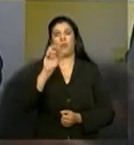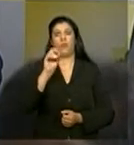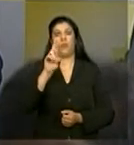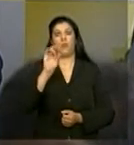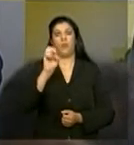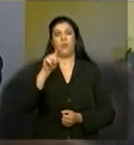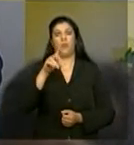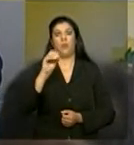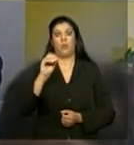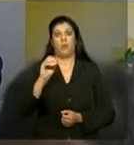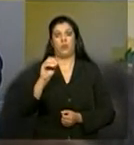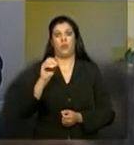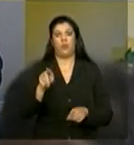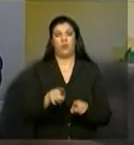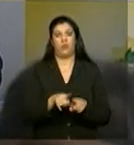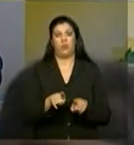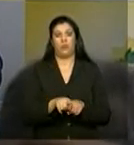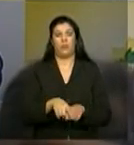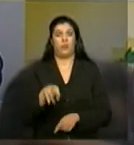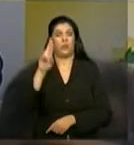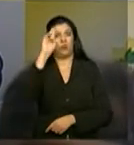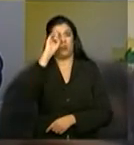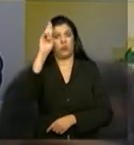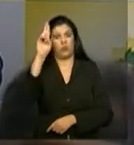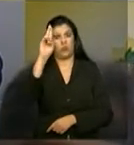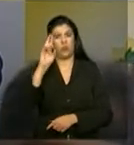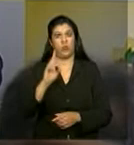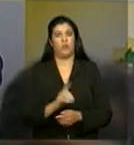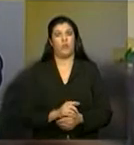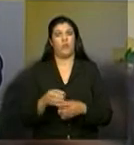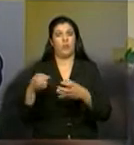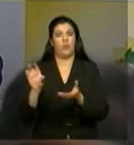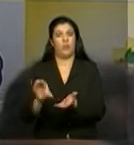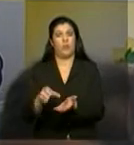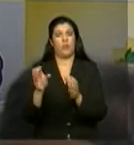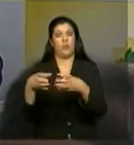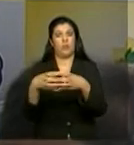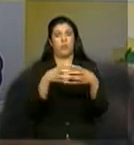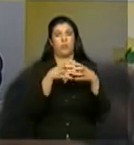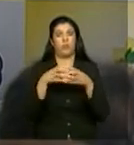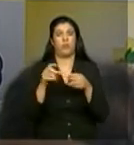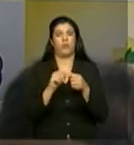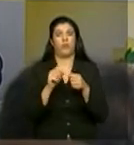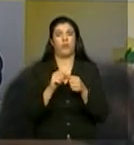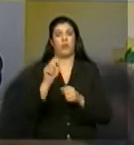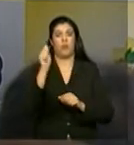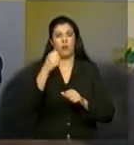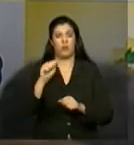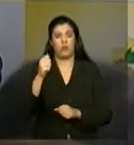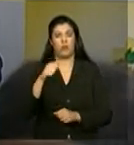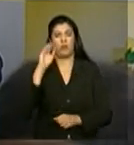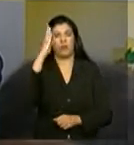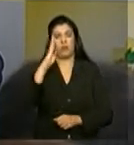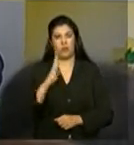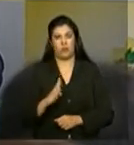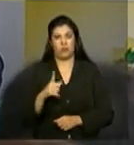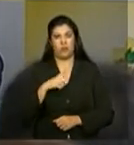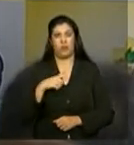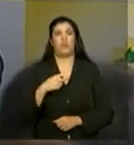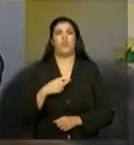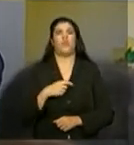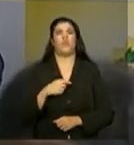chefe da delegação regional do comitê internacional da cruz vermelha para argentina brasil chile paraguai uruguai